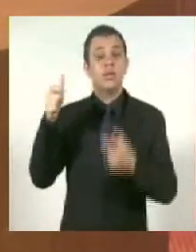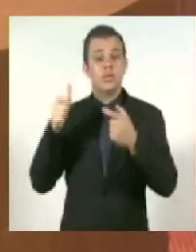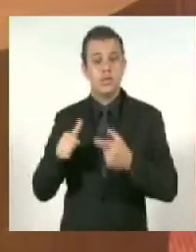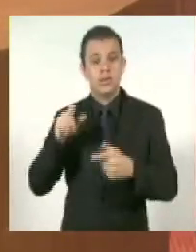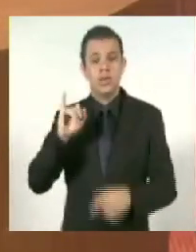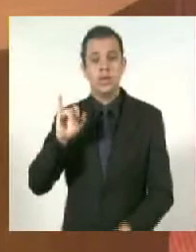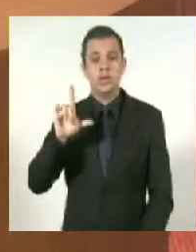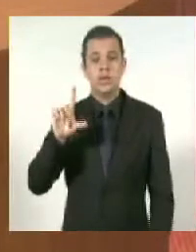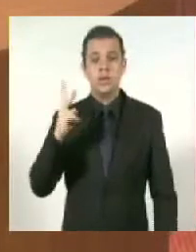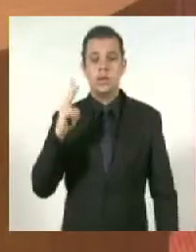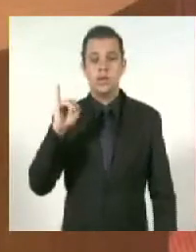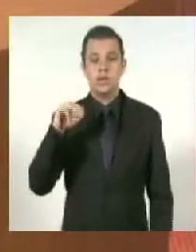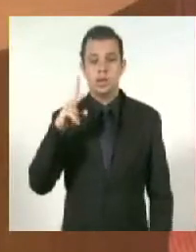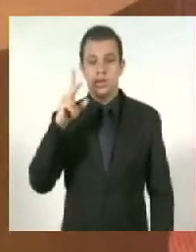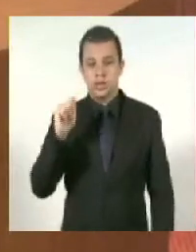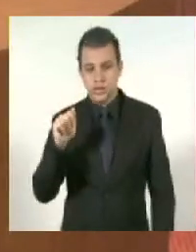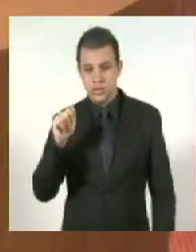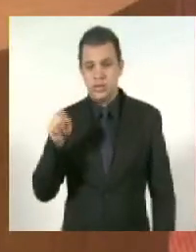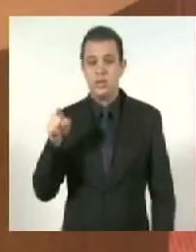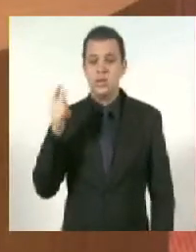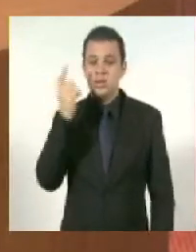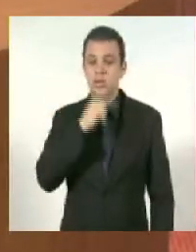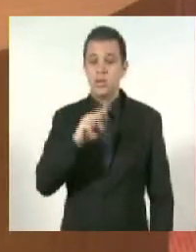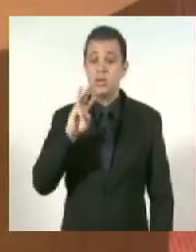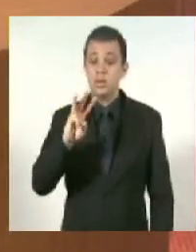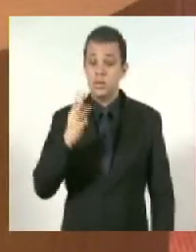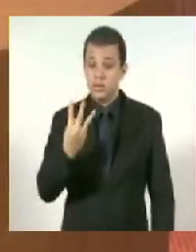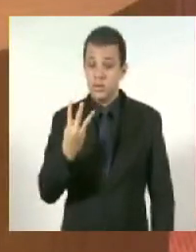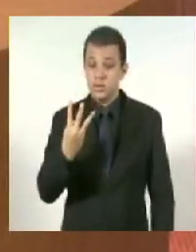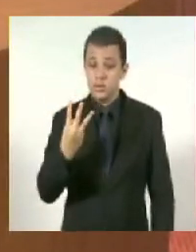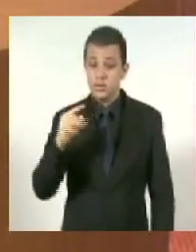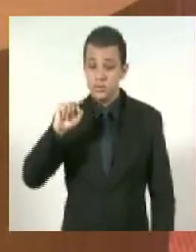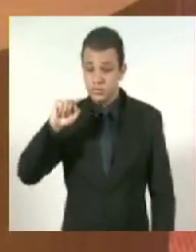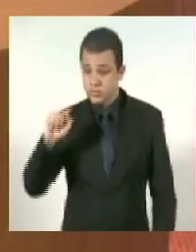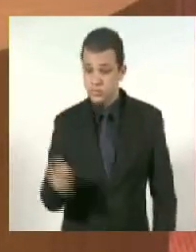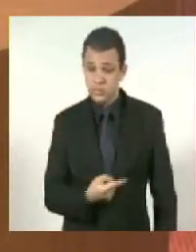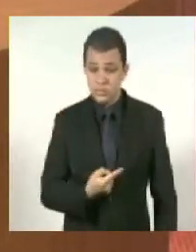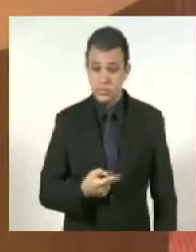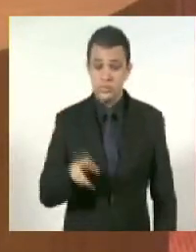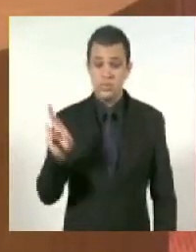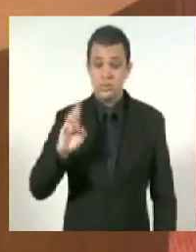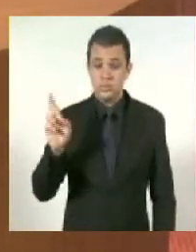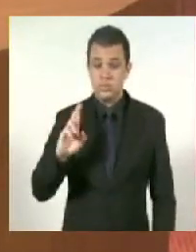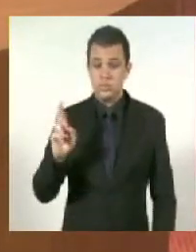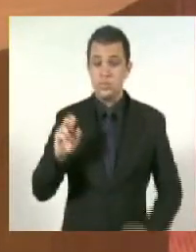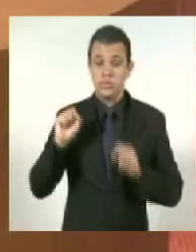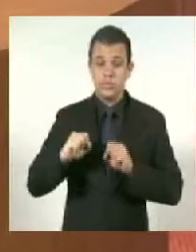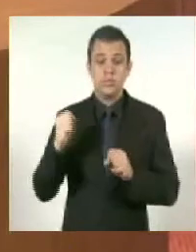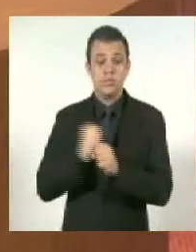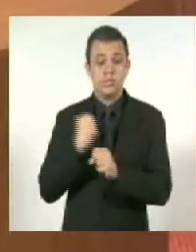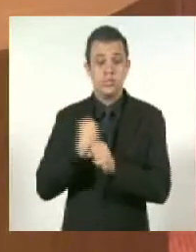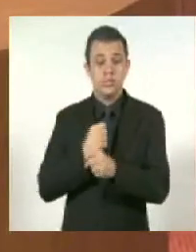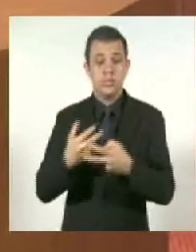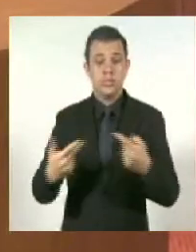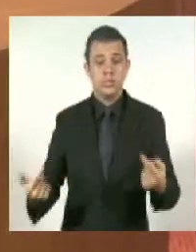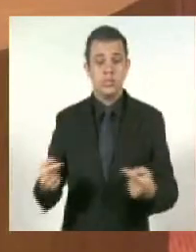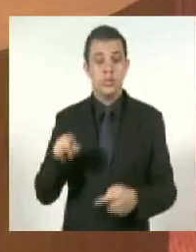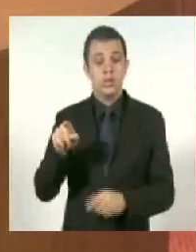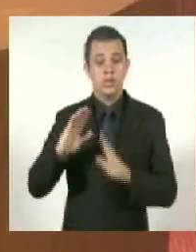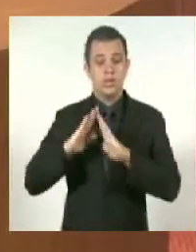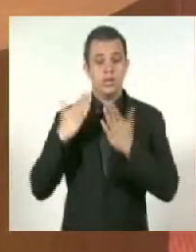milhões para realizar obras de construção civil. Quando nós chegamos lá para conversar com a diretora da escola, ela disse: meu filho,